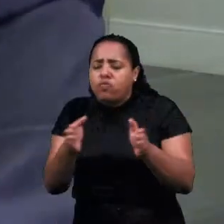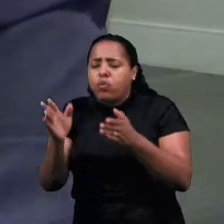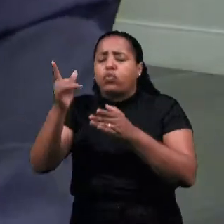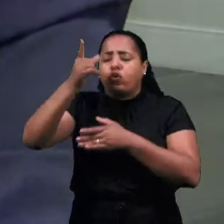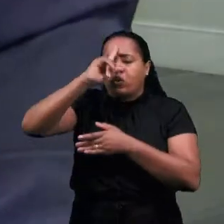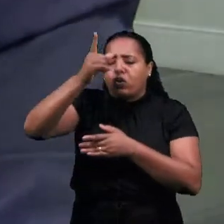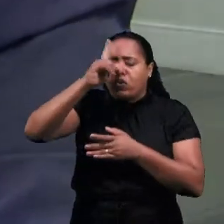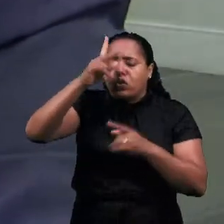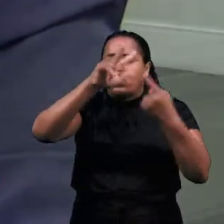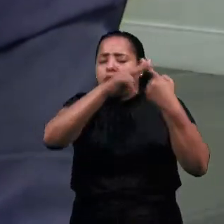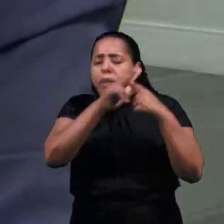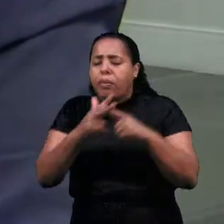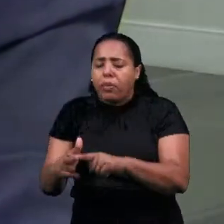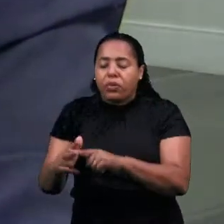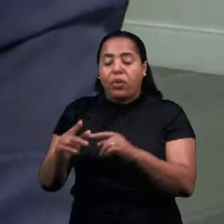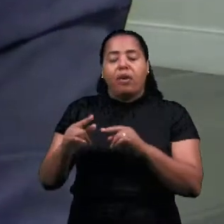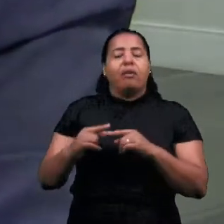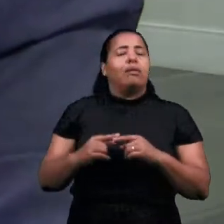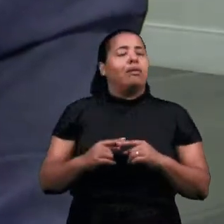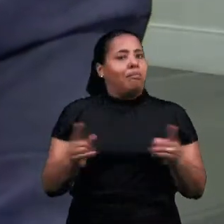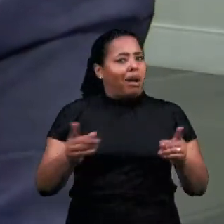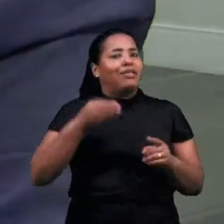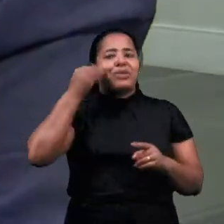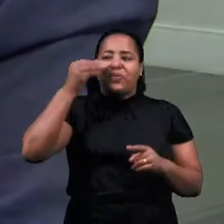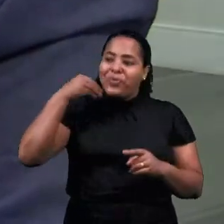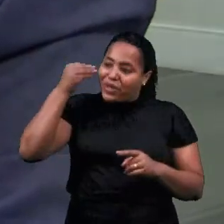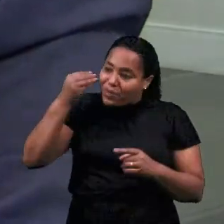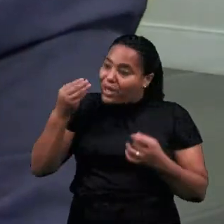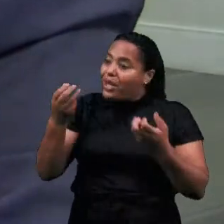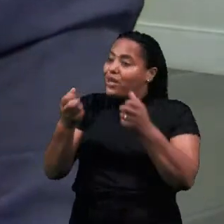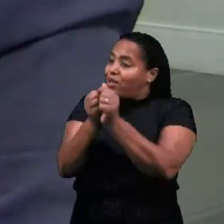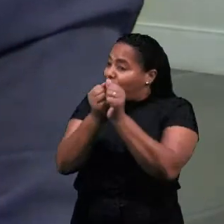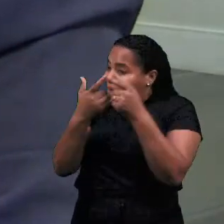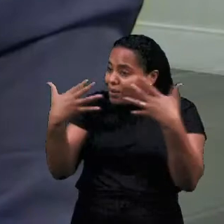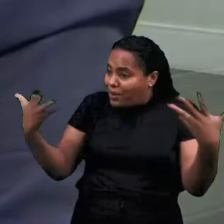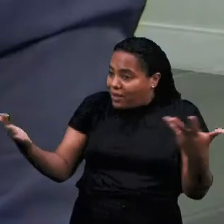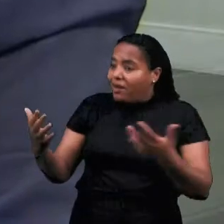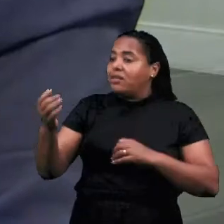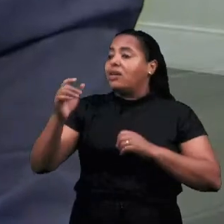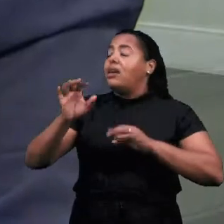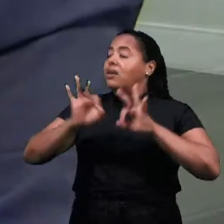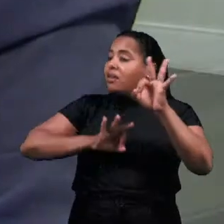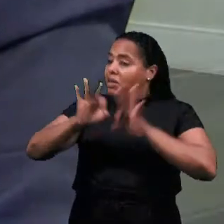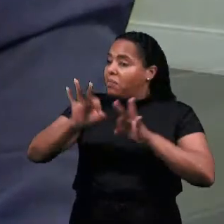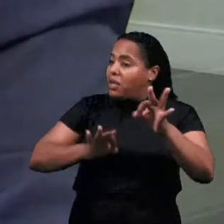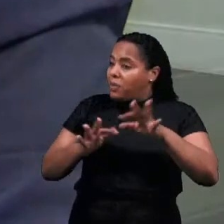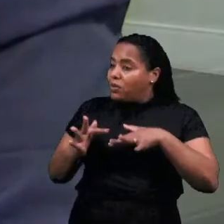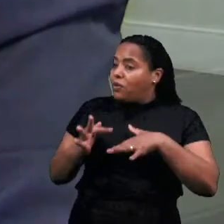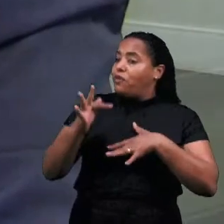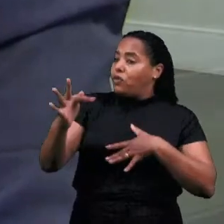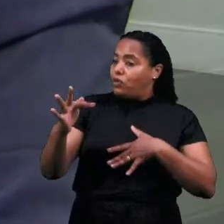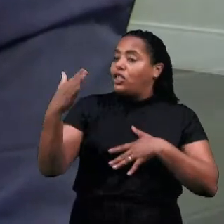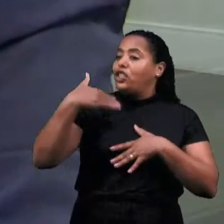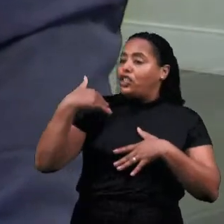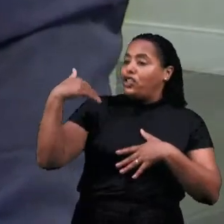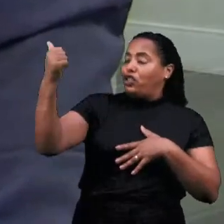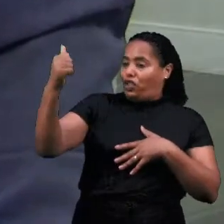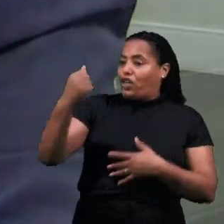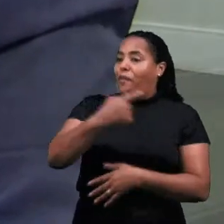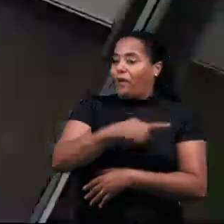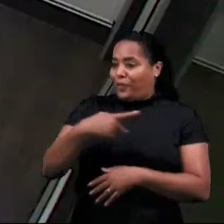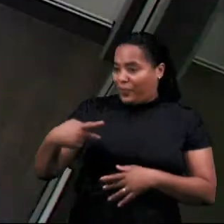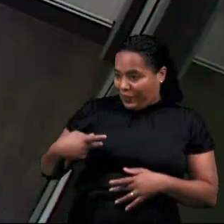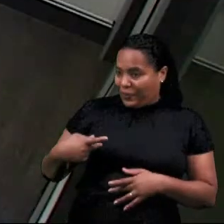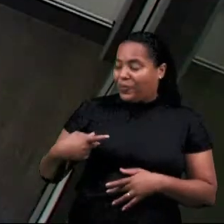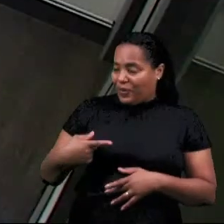enfim. Mas foi uma experiência muito gloriosa que me preparou para mais adiante receber esse chamado para o Ministério da